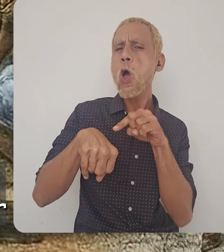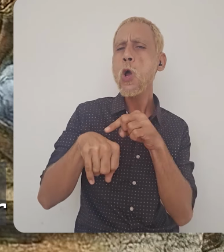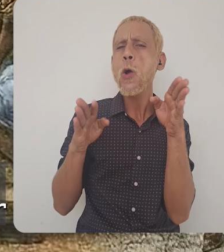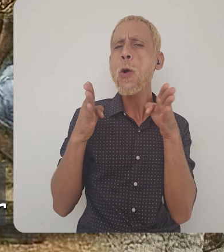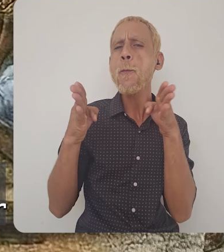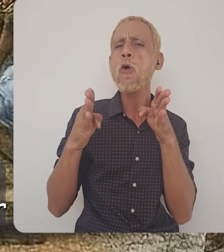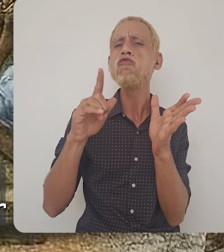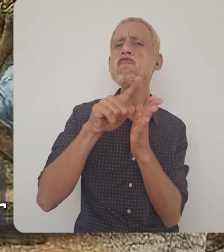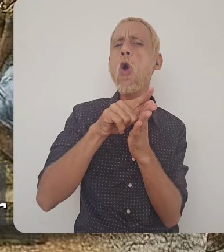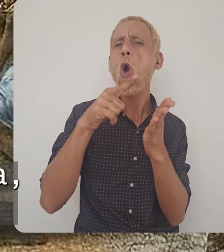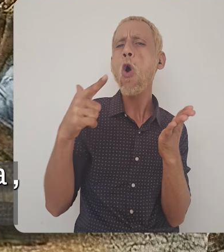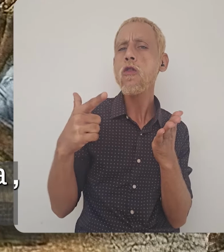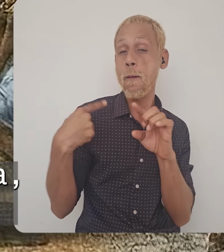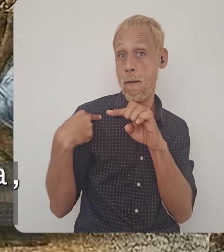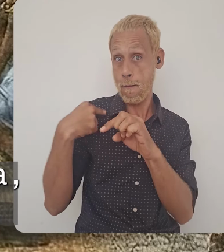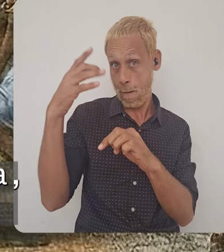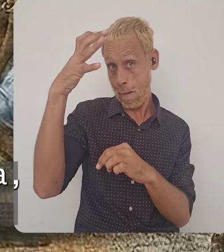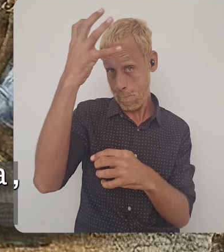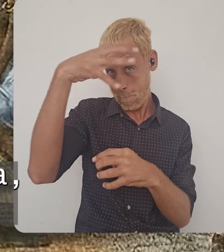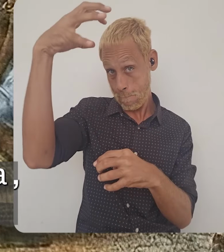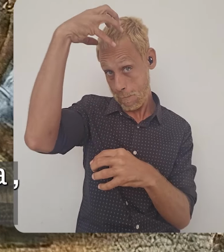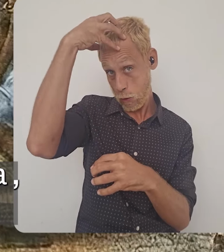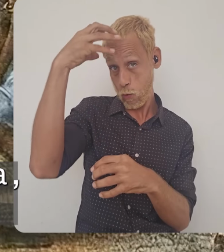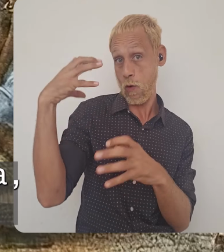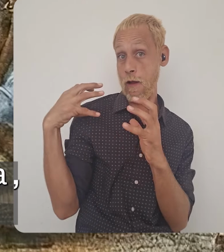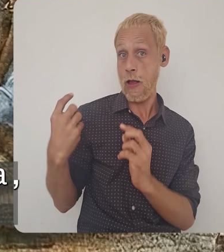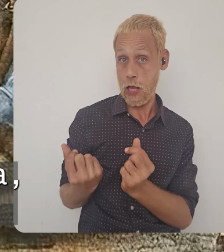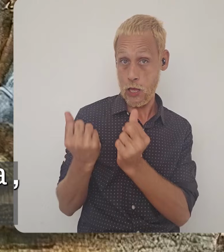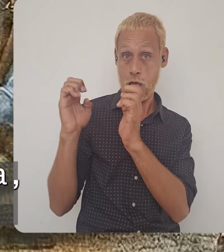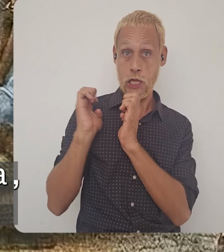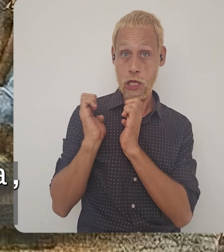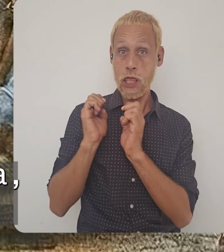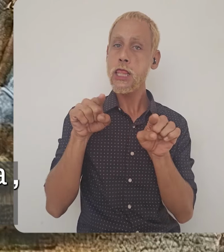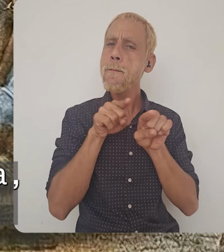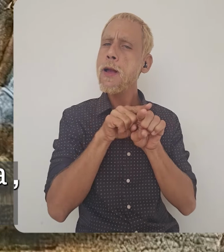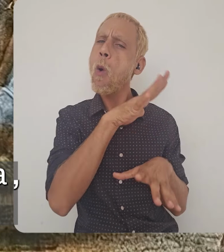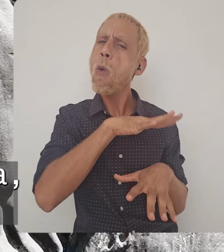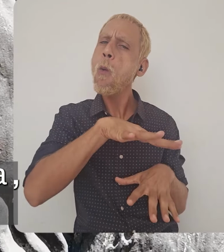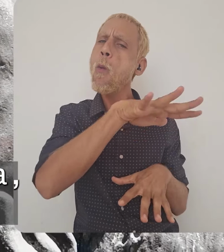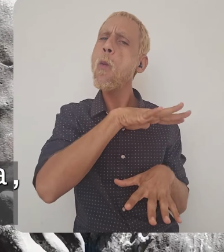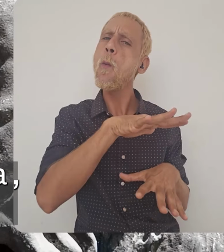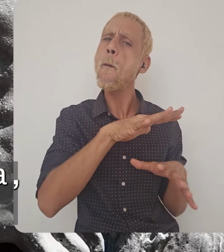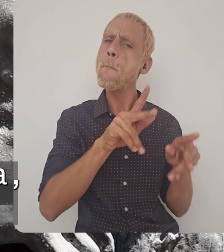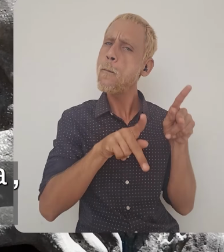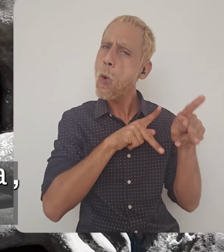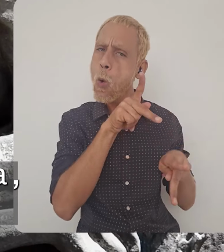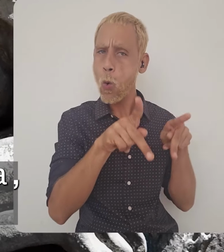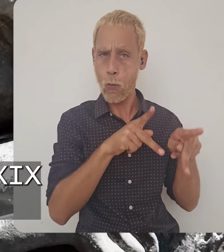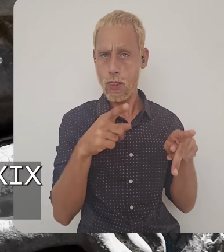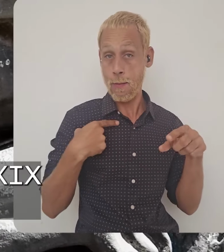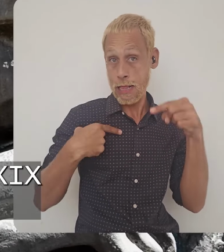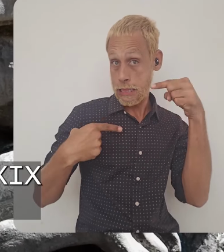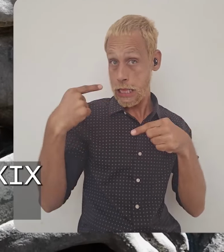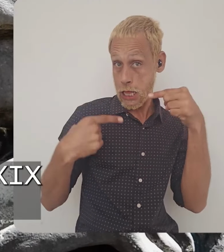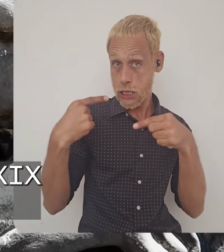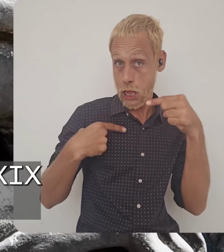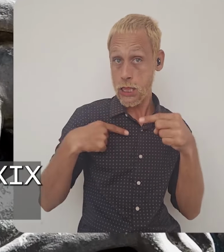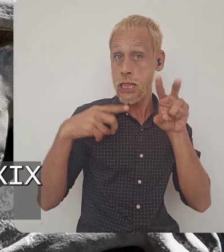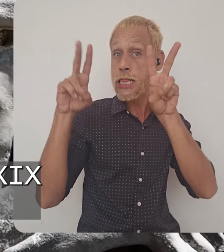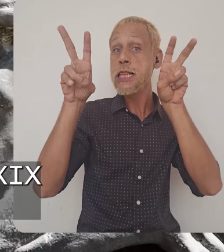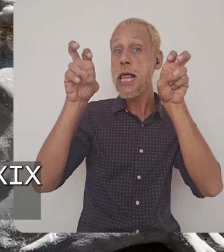um papel de mediador entre a elite letrada e a vida pública. Também foi palco de discussões sobre um dos